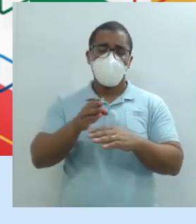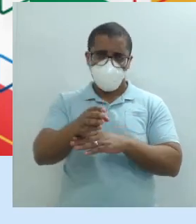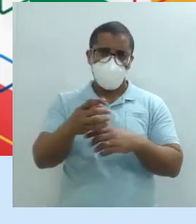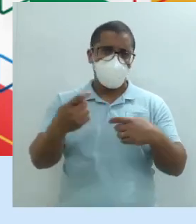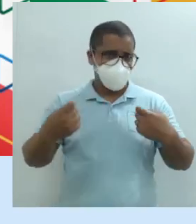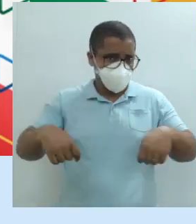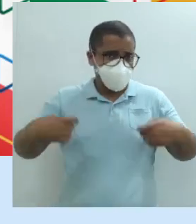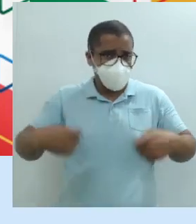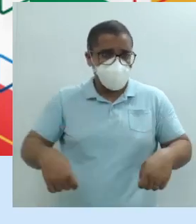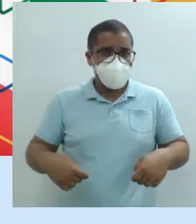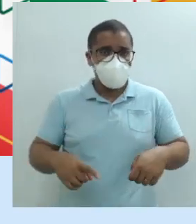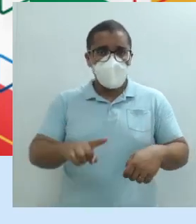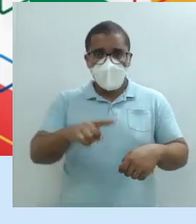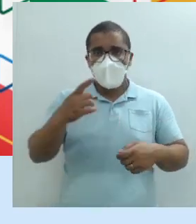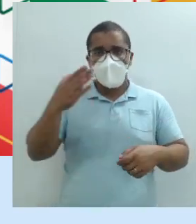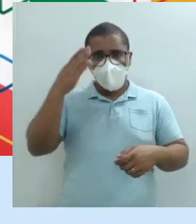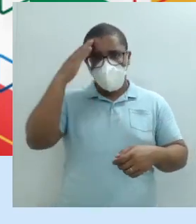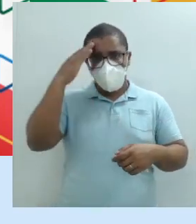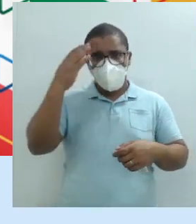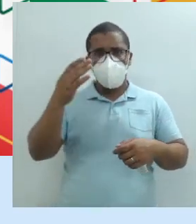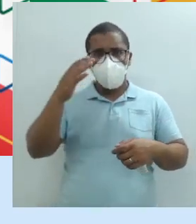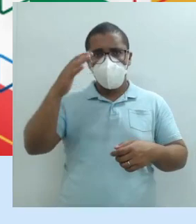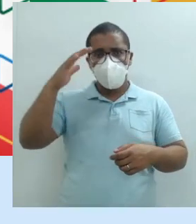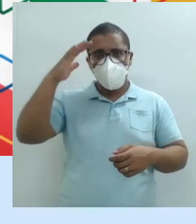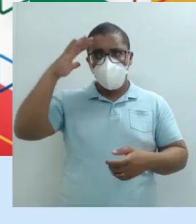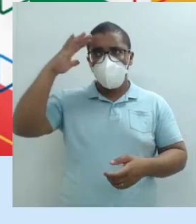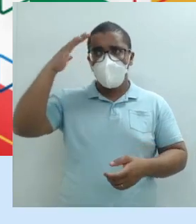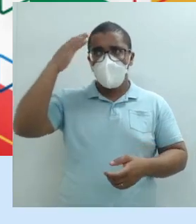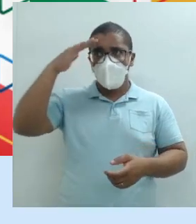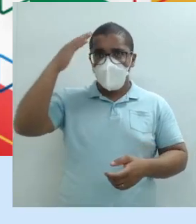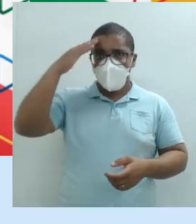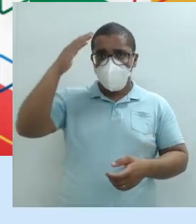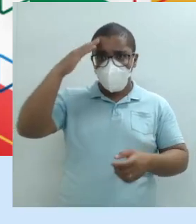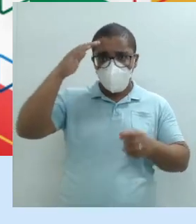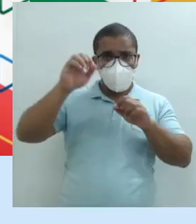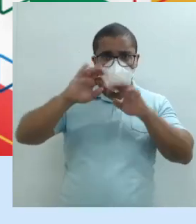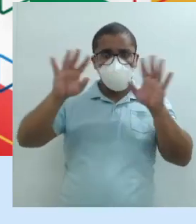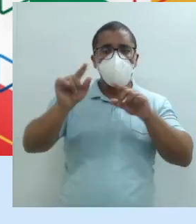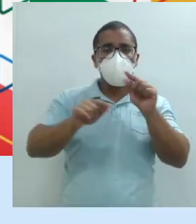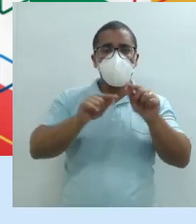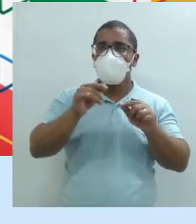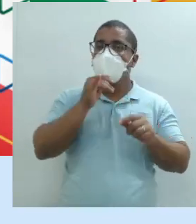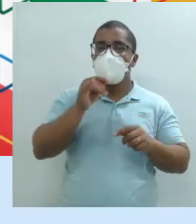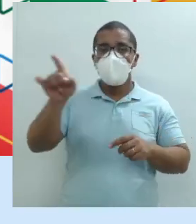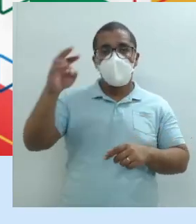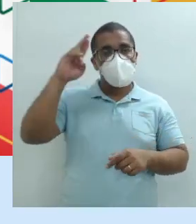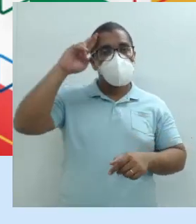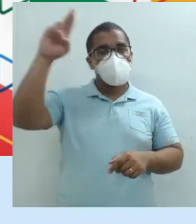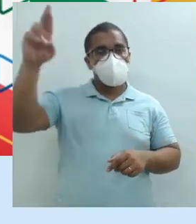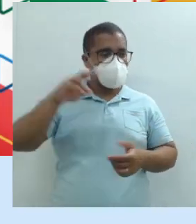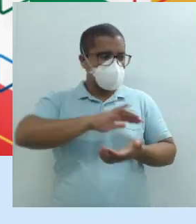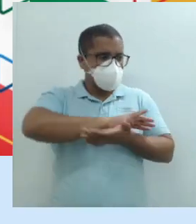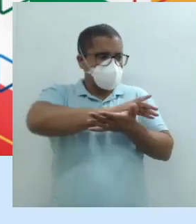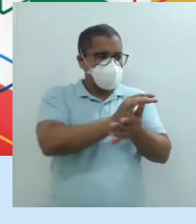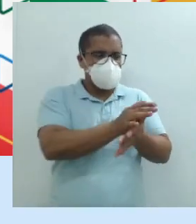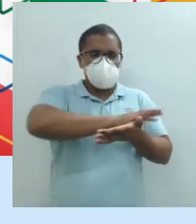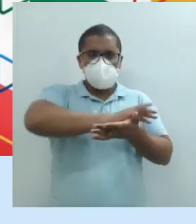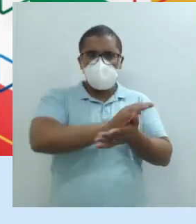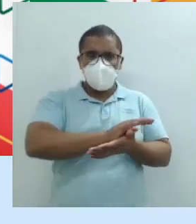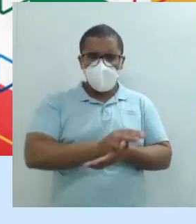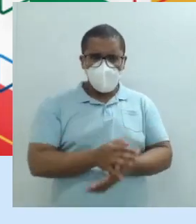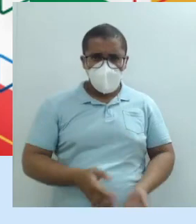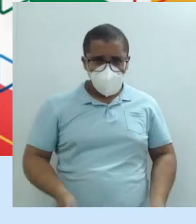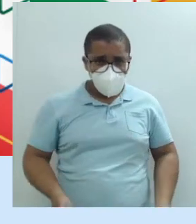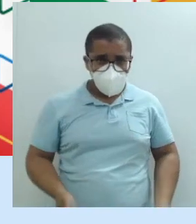quando a gente fala de pensamento crítico, é isso também. Não aceitar que o seu patrão, né, te explore. Isso também